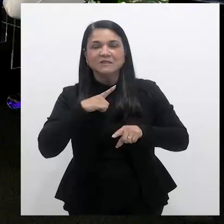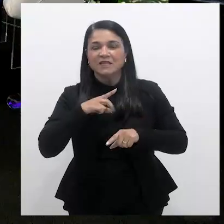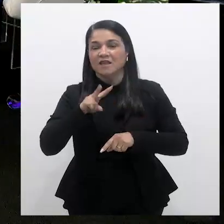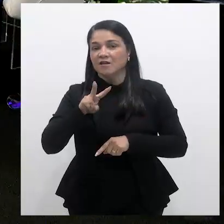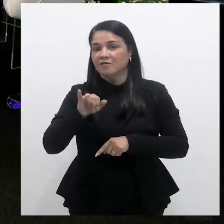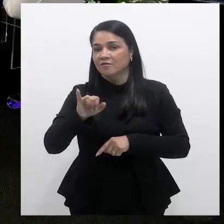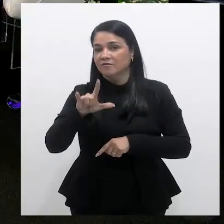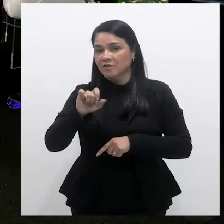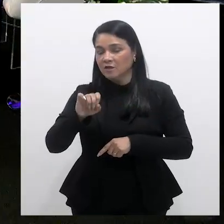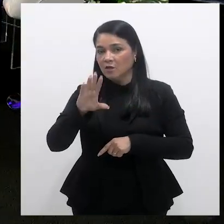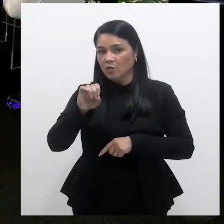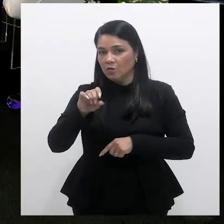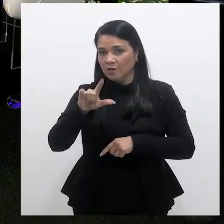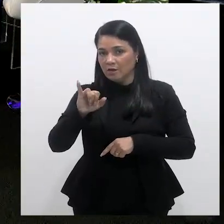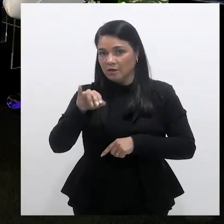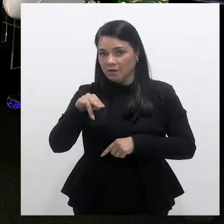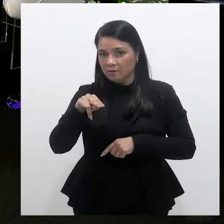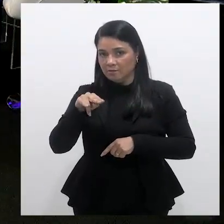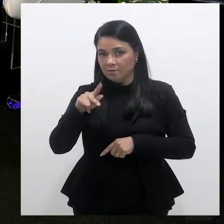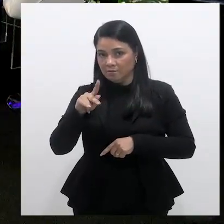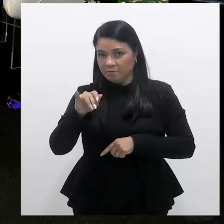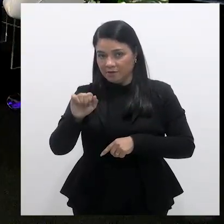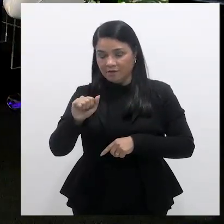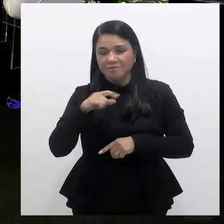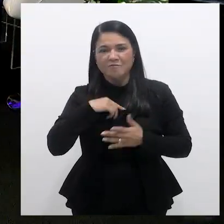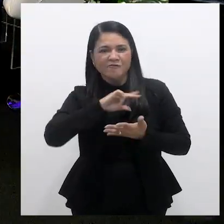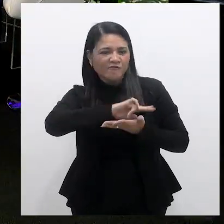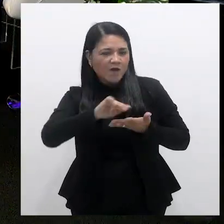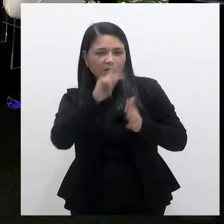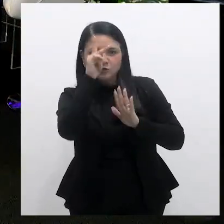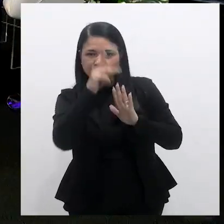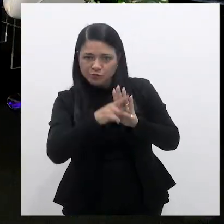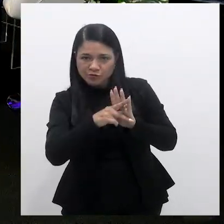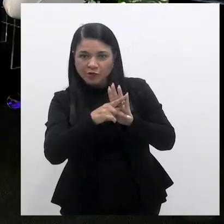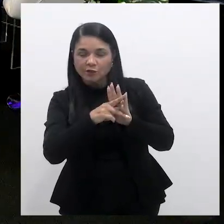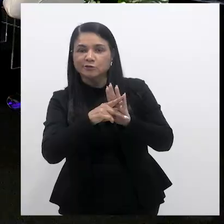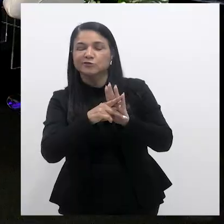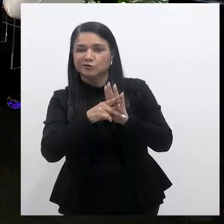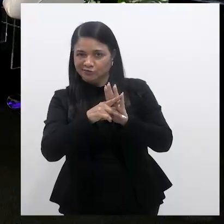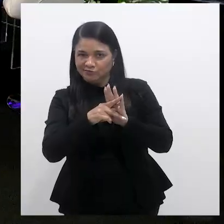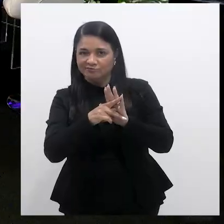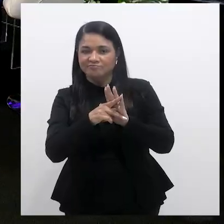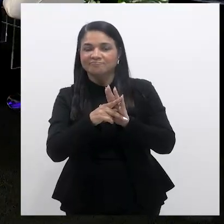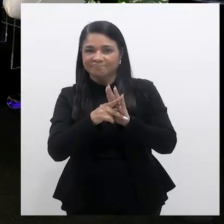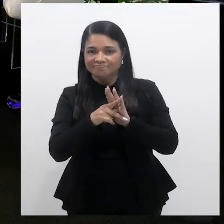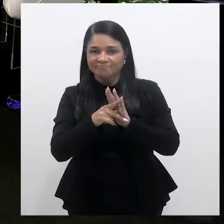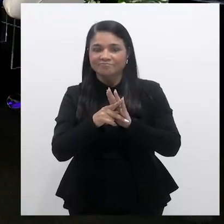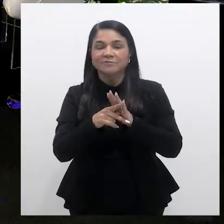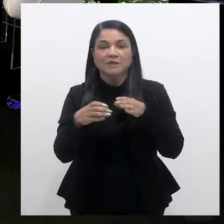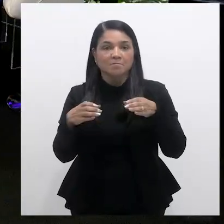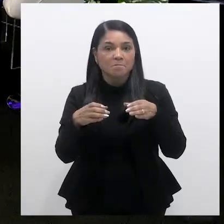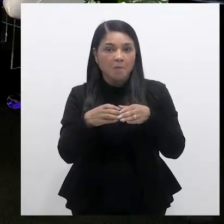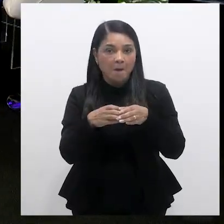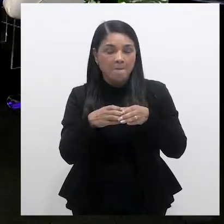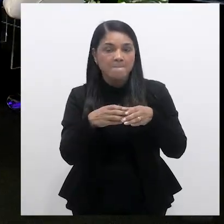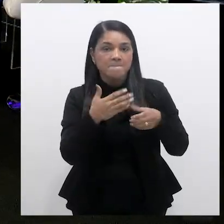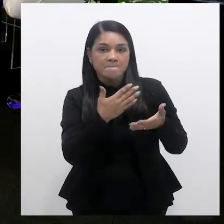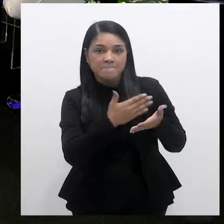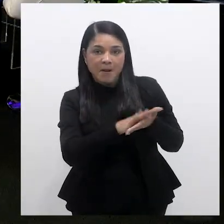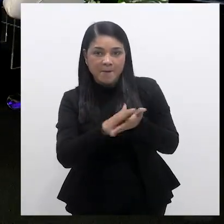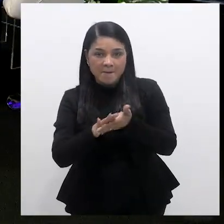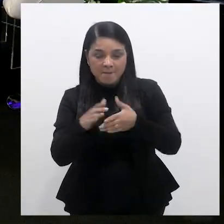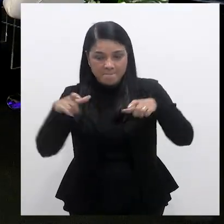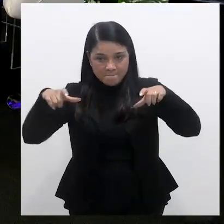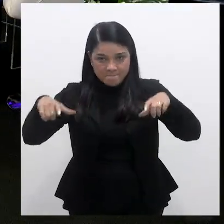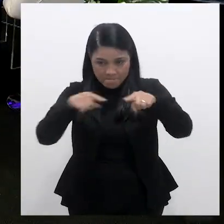Vila Olímpica também, tem uma série de projetos assim que criam muito impacto. E a Mangueira é uma